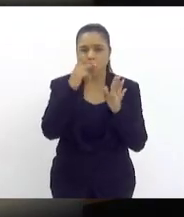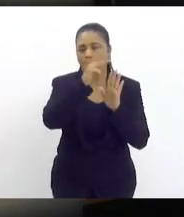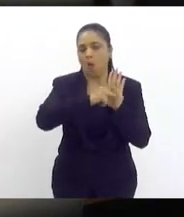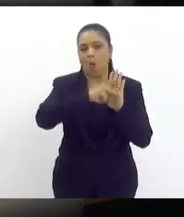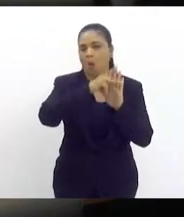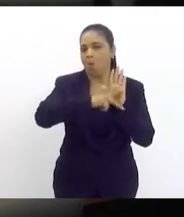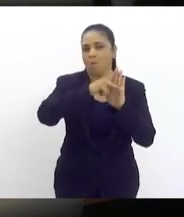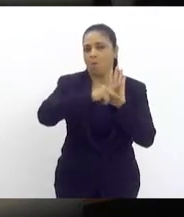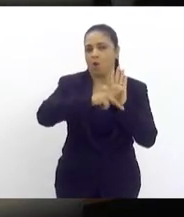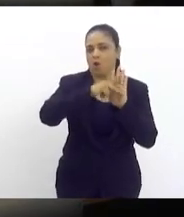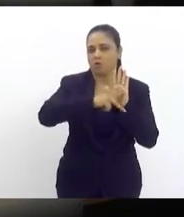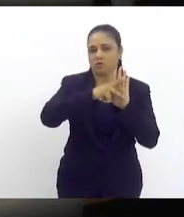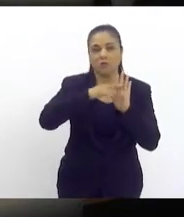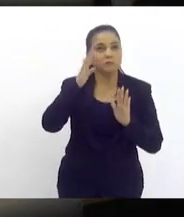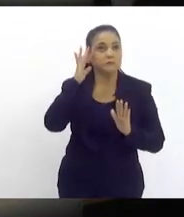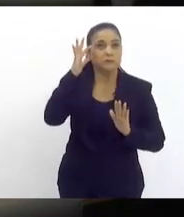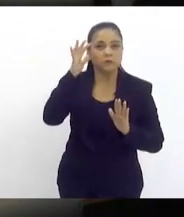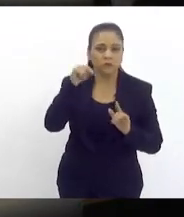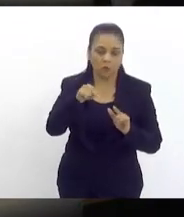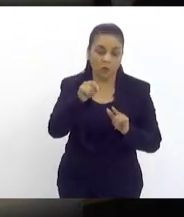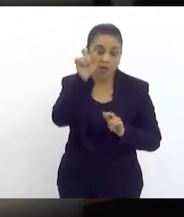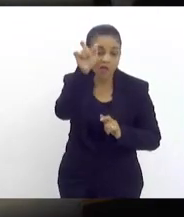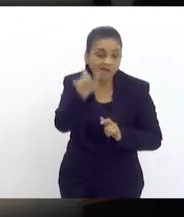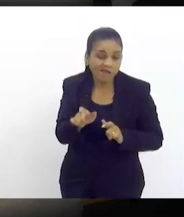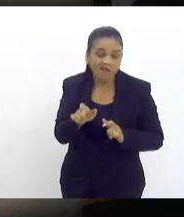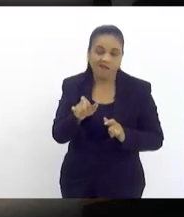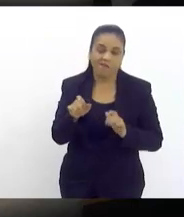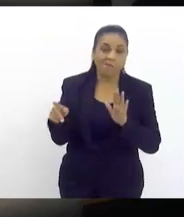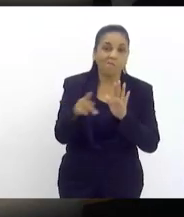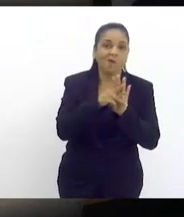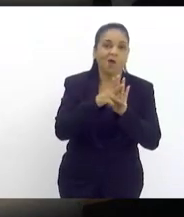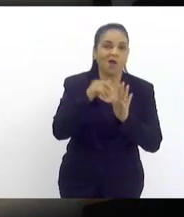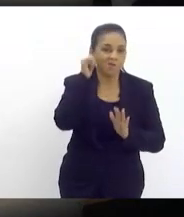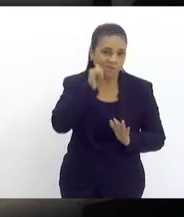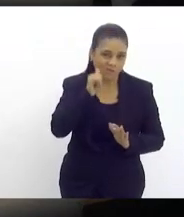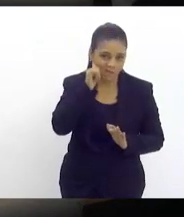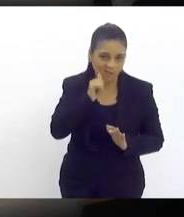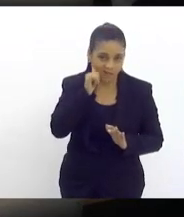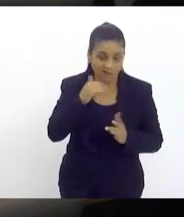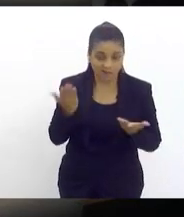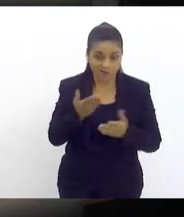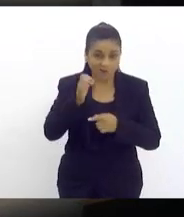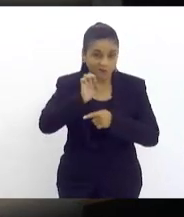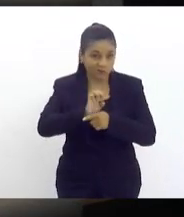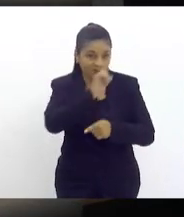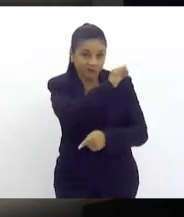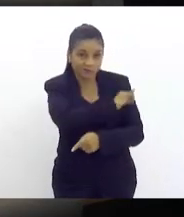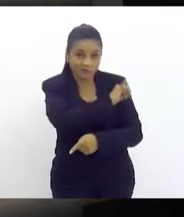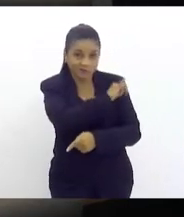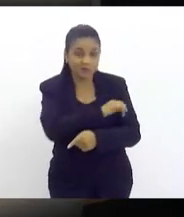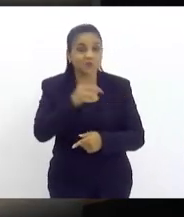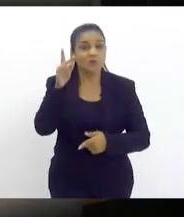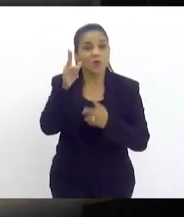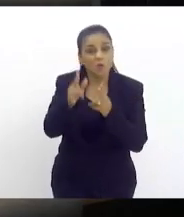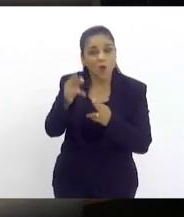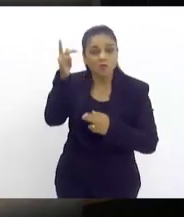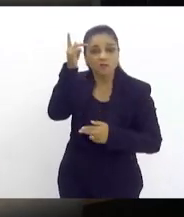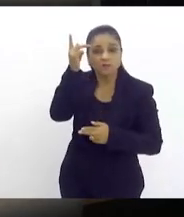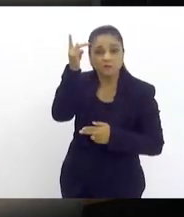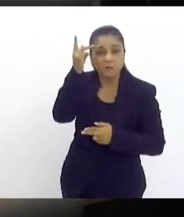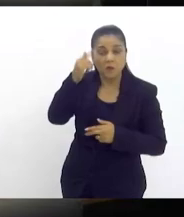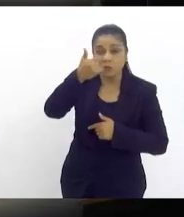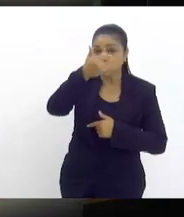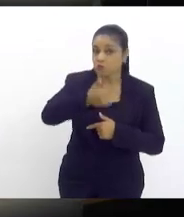Esse é um projeto falando da vida de mulheres e o Rio de Janeiro hoje, com São Paulo, é